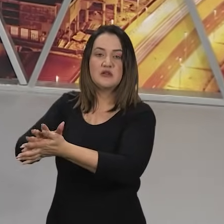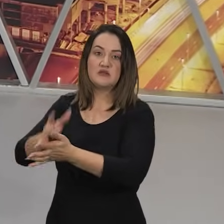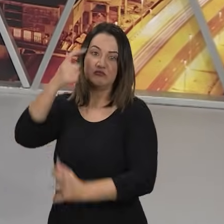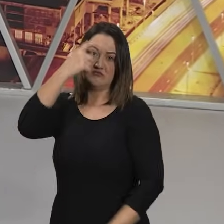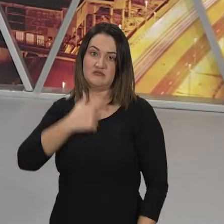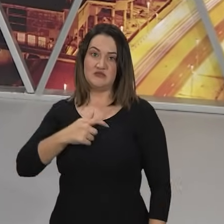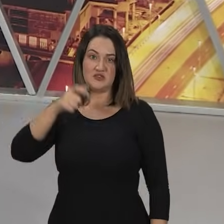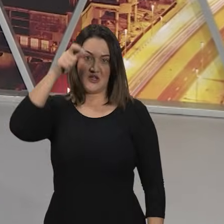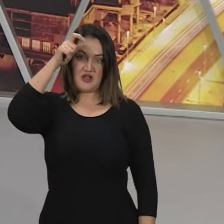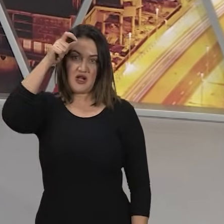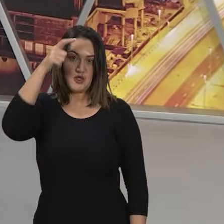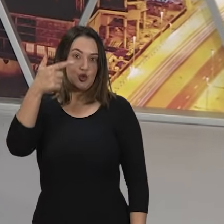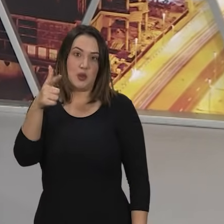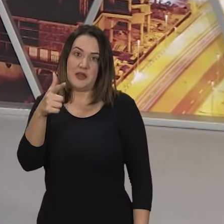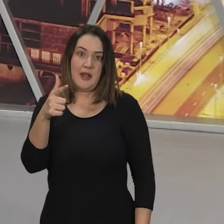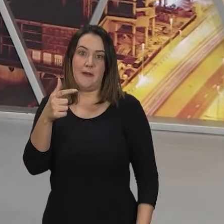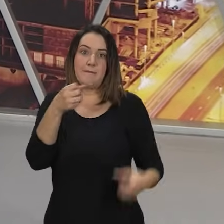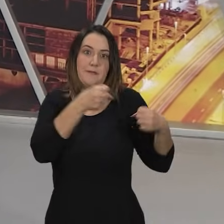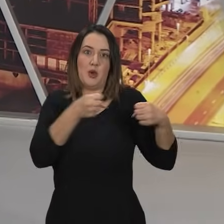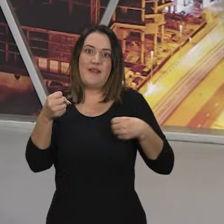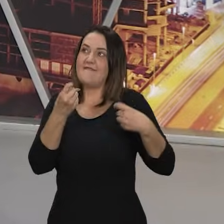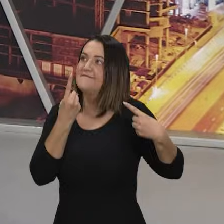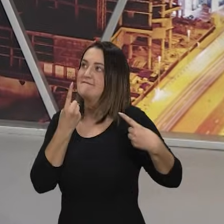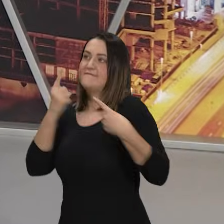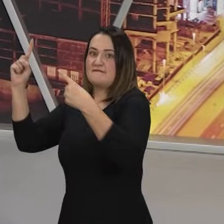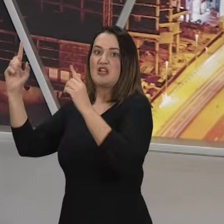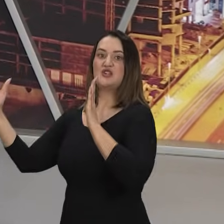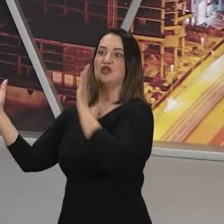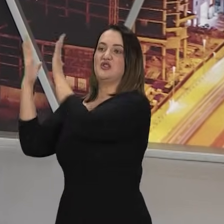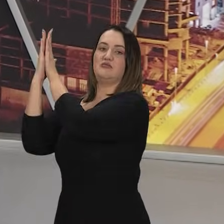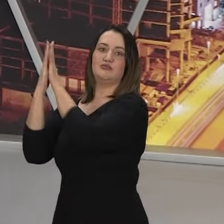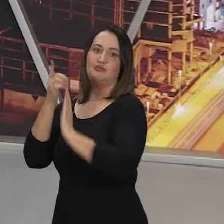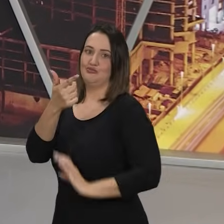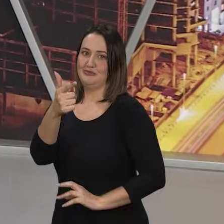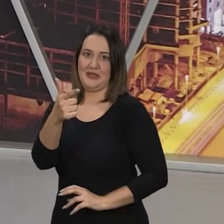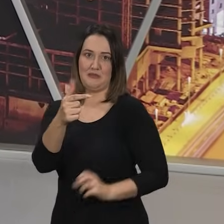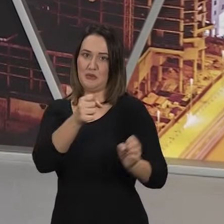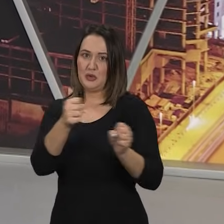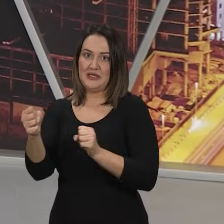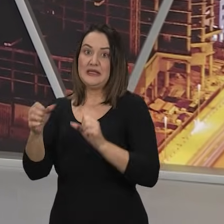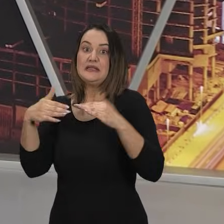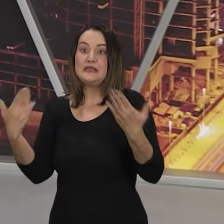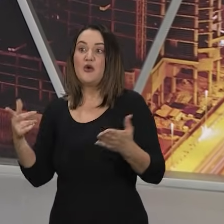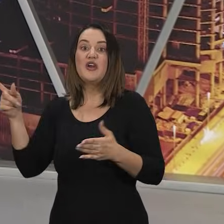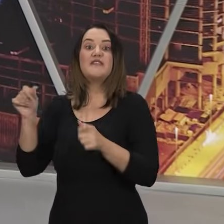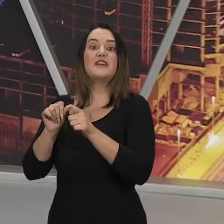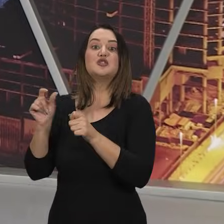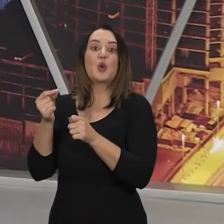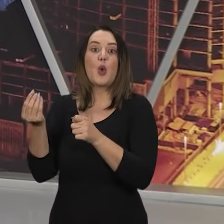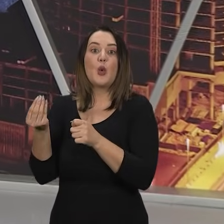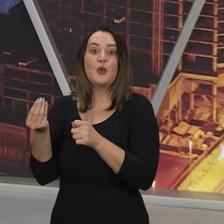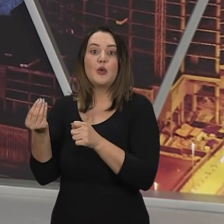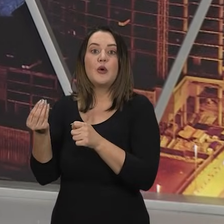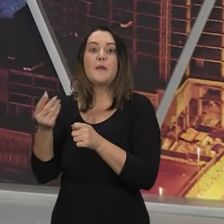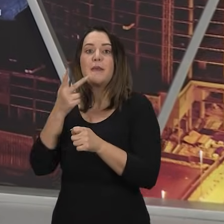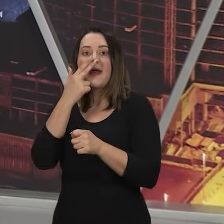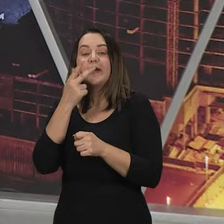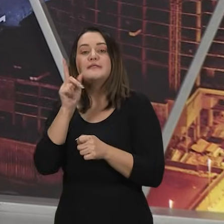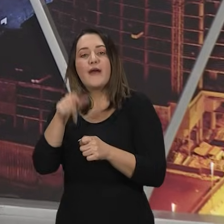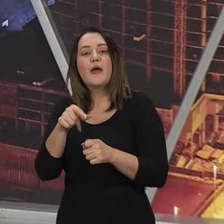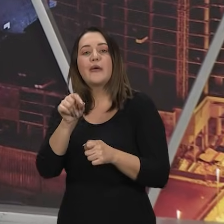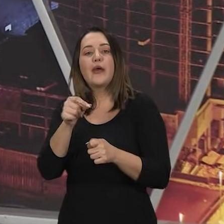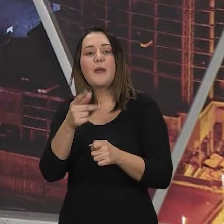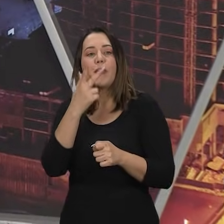Ele não tem poder para confrontar as 5 colunas da verdade diretamente. Então ele faz isso de maneira indireta.